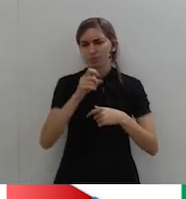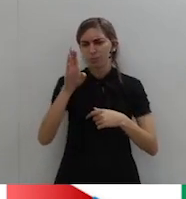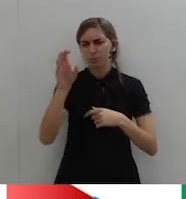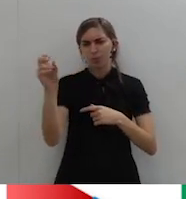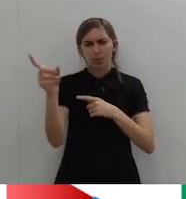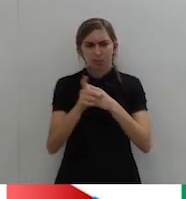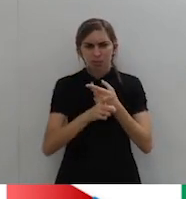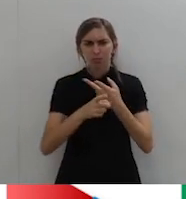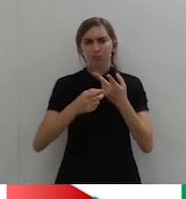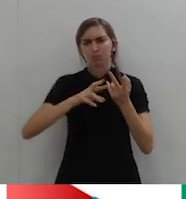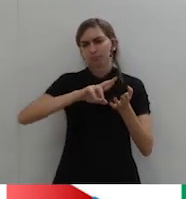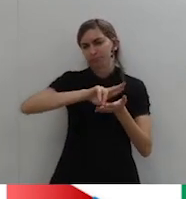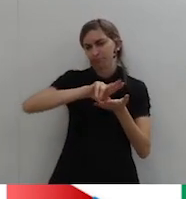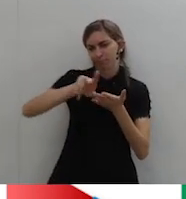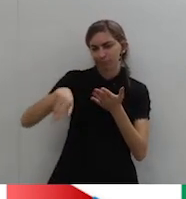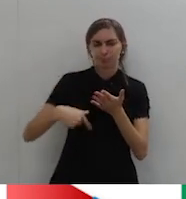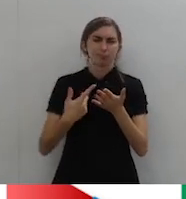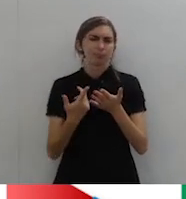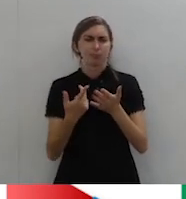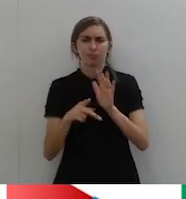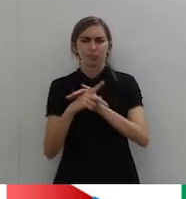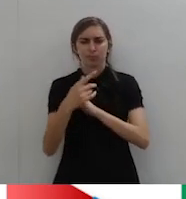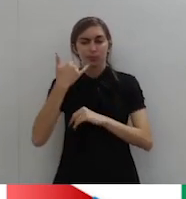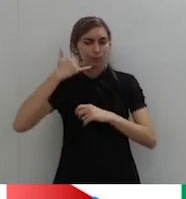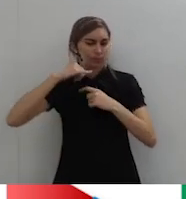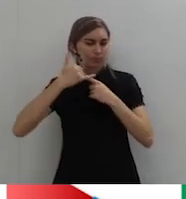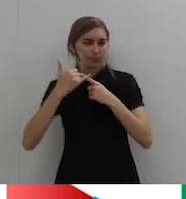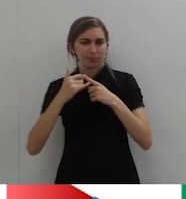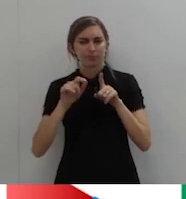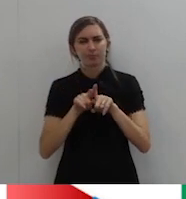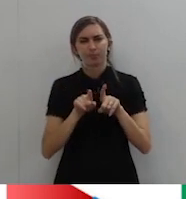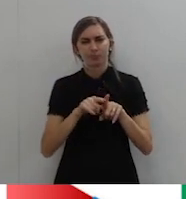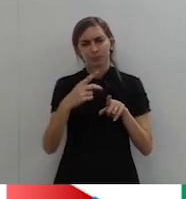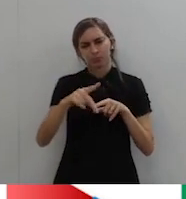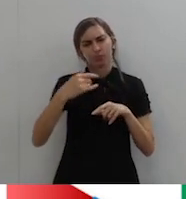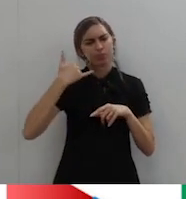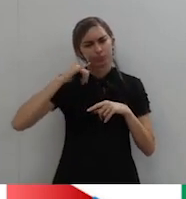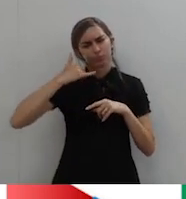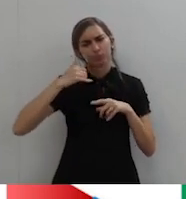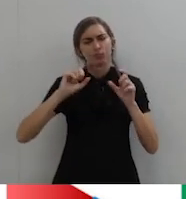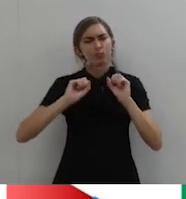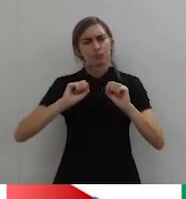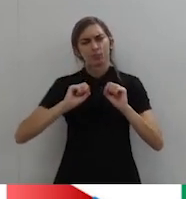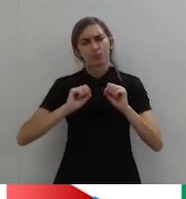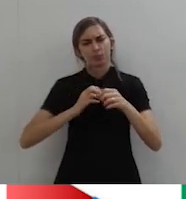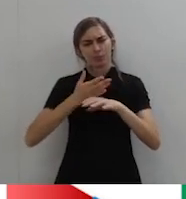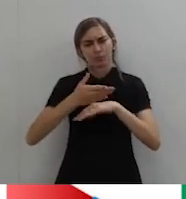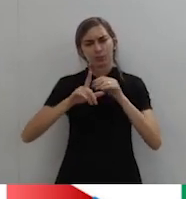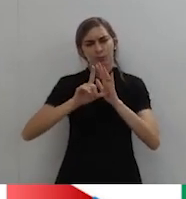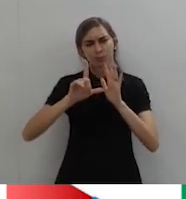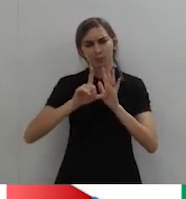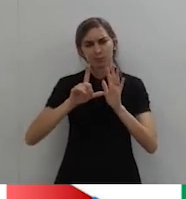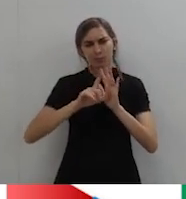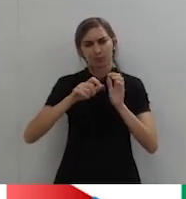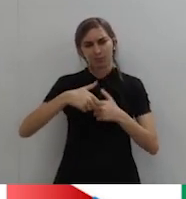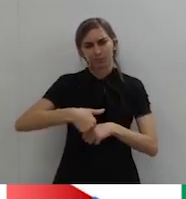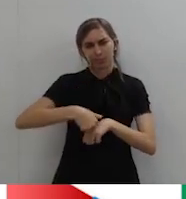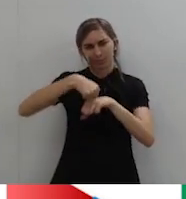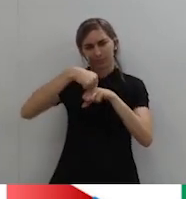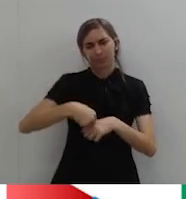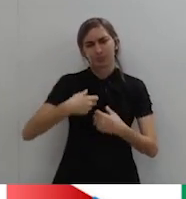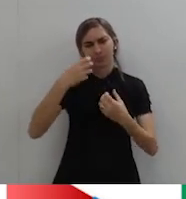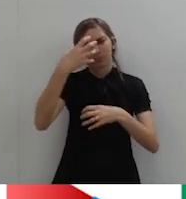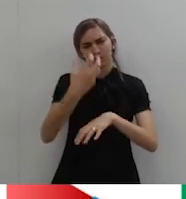Xbox, né, o Xbox, entre outros, como o próprio celular. Então, no seu celular, você pode ir lá na lojinha